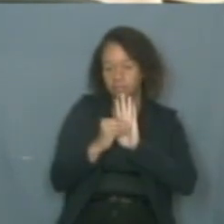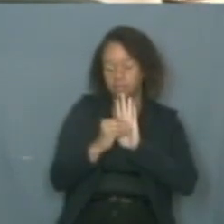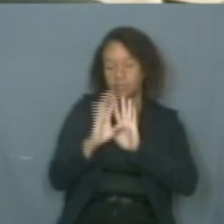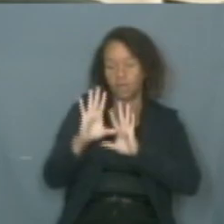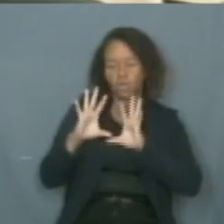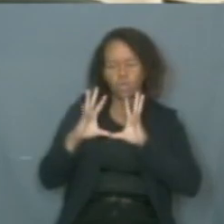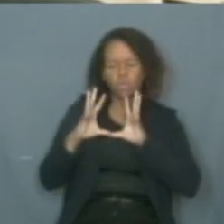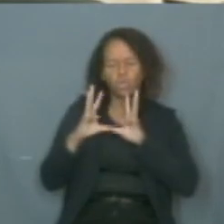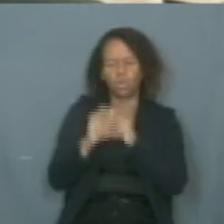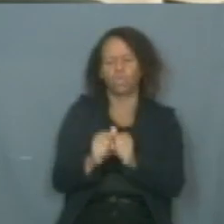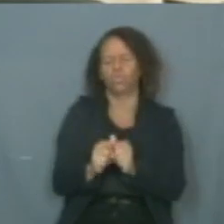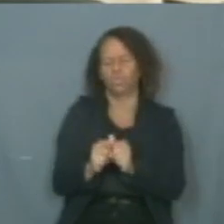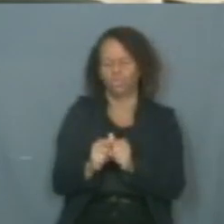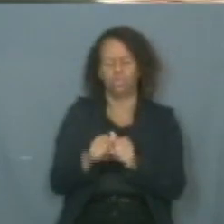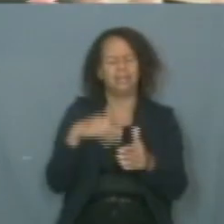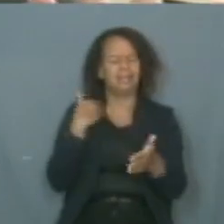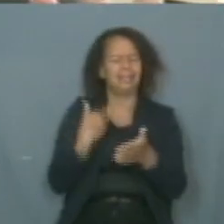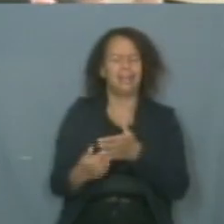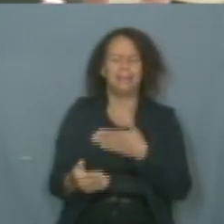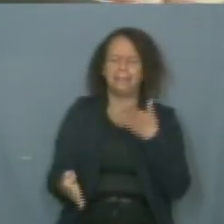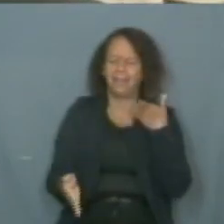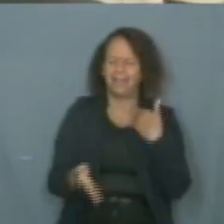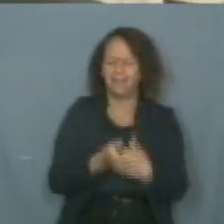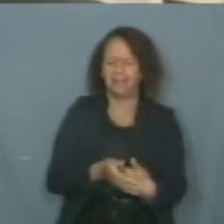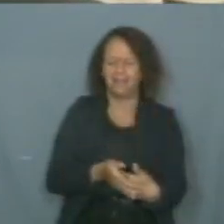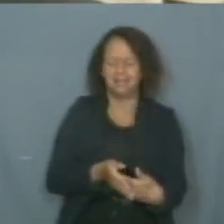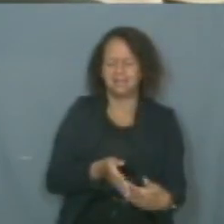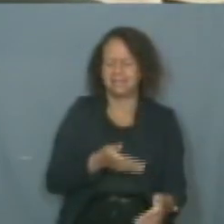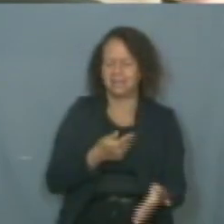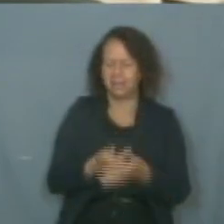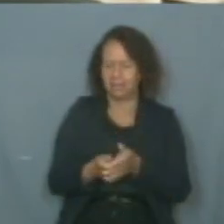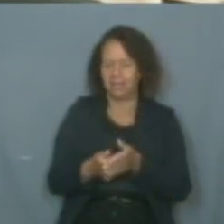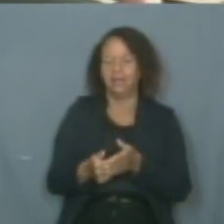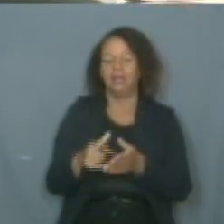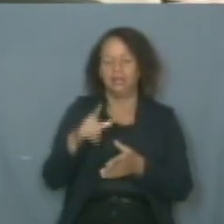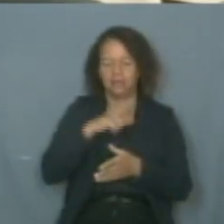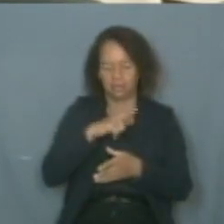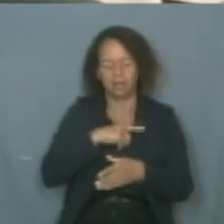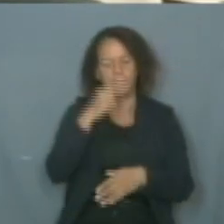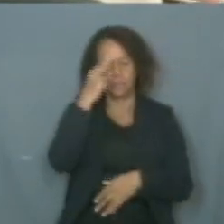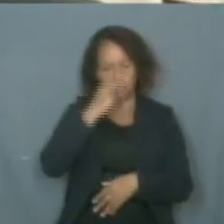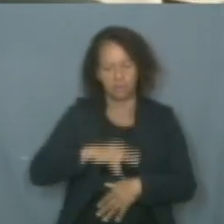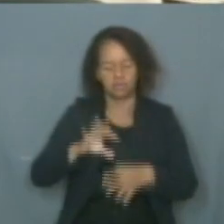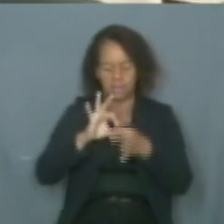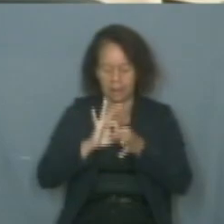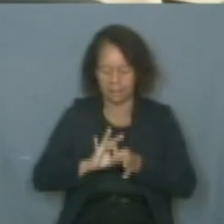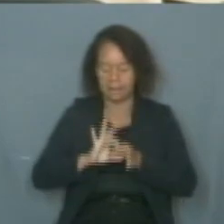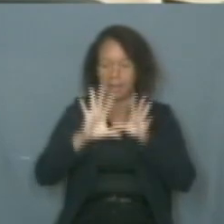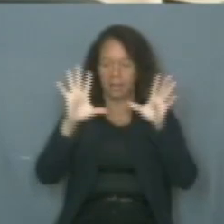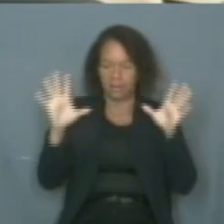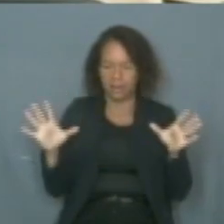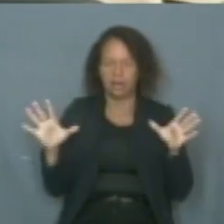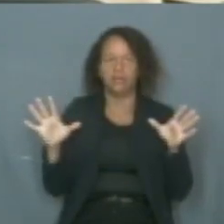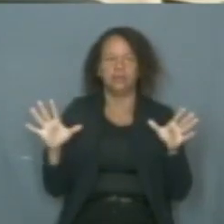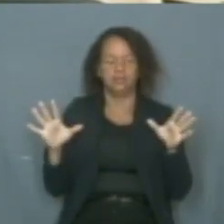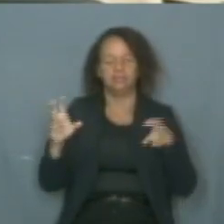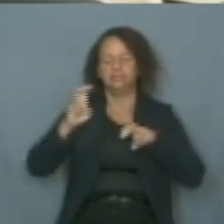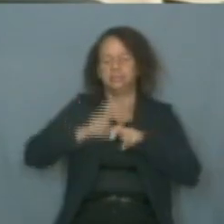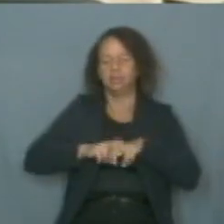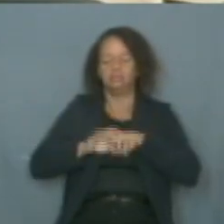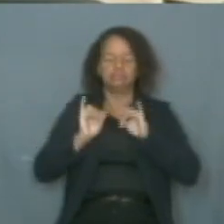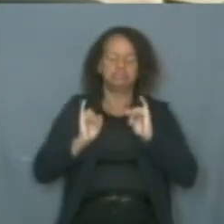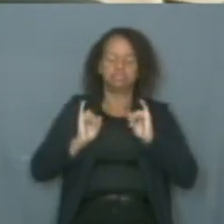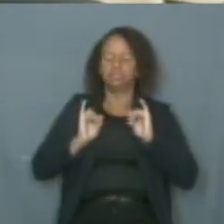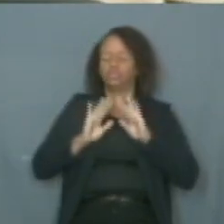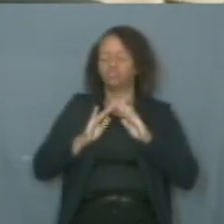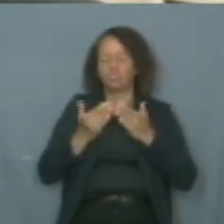que todos, independente de preferência, tenham a mesma liberdade de sentar num canto, na